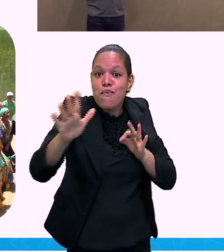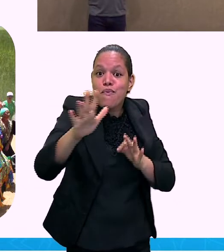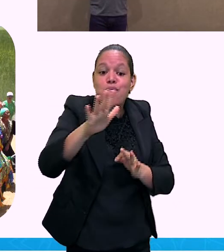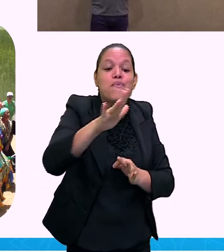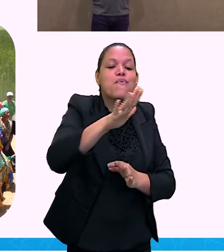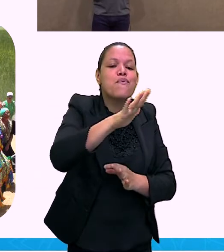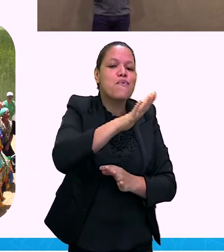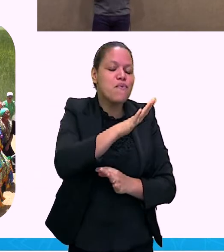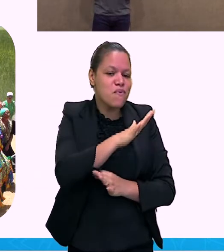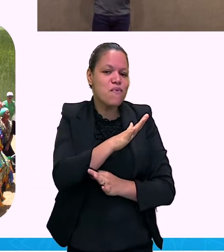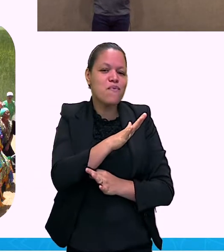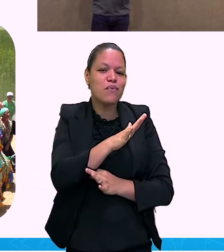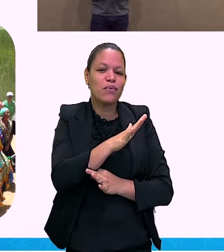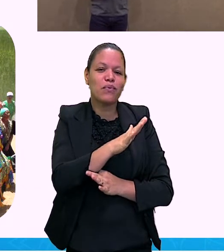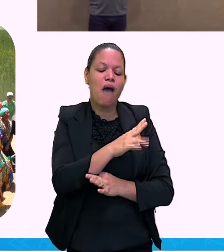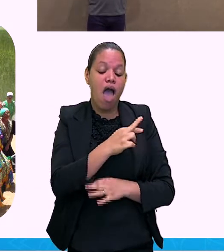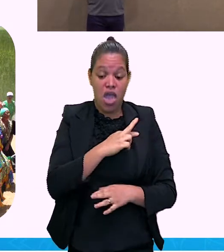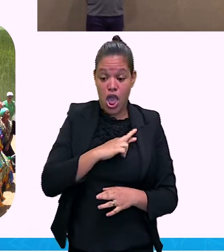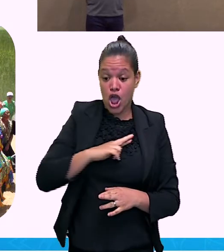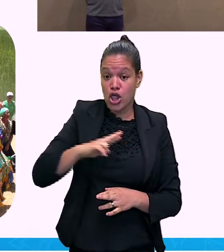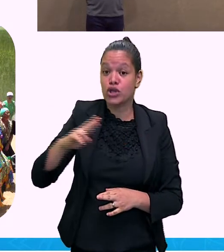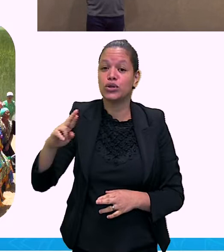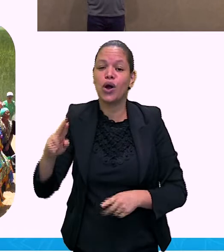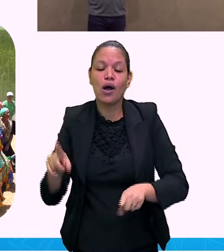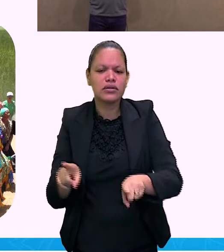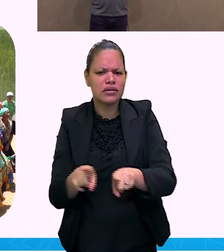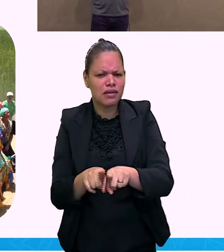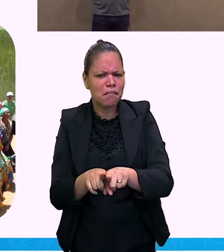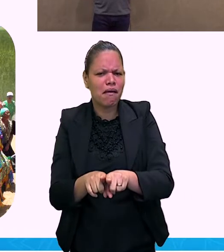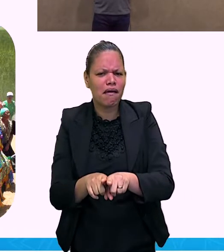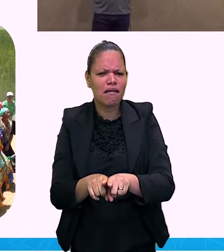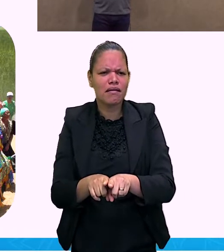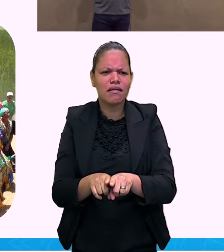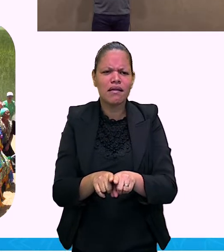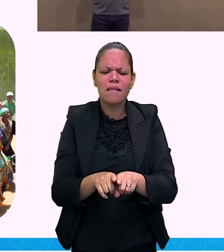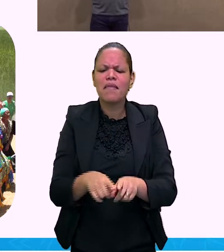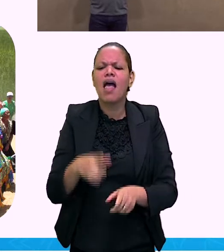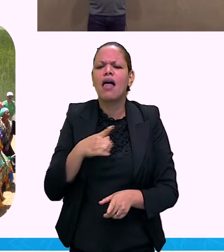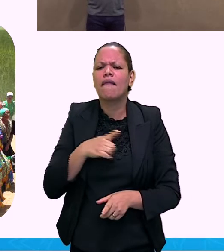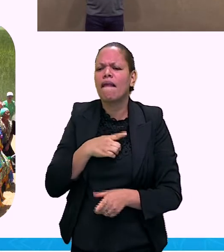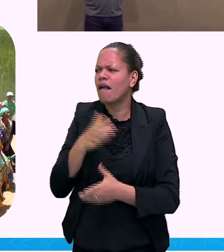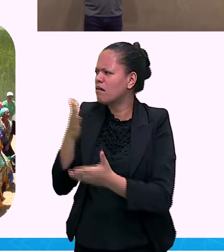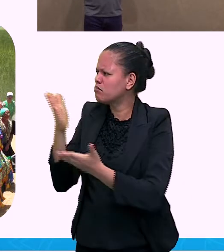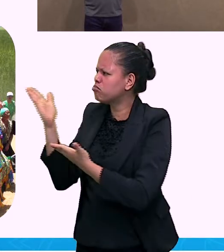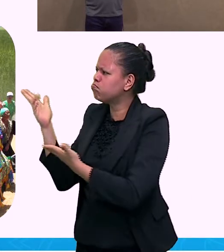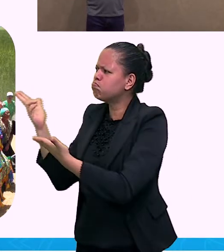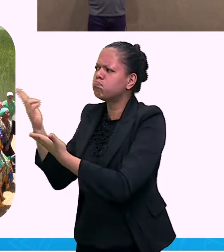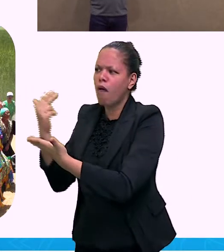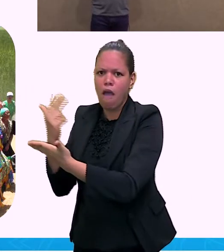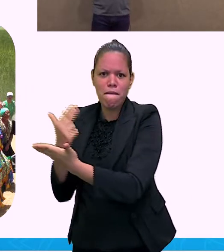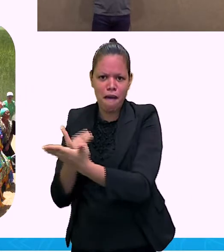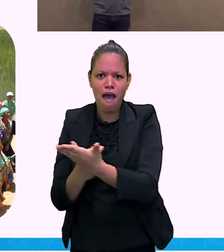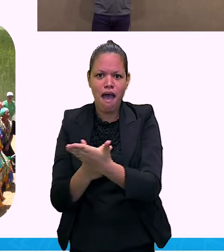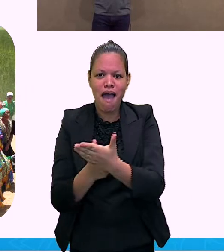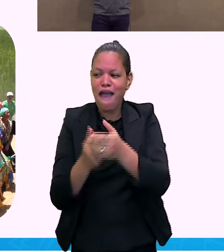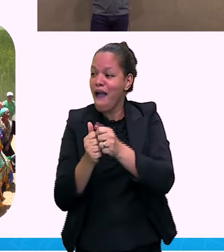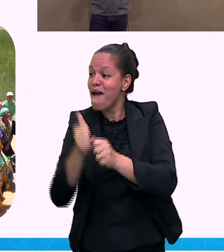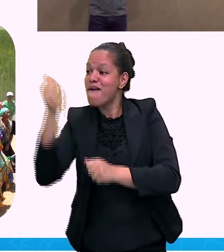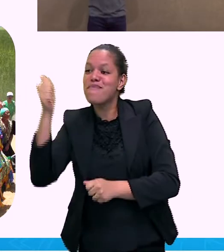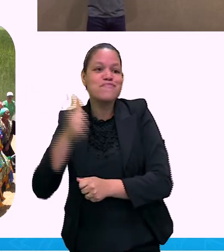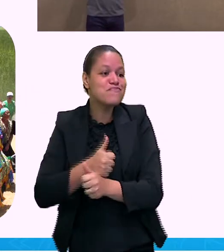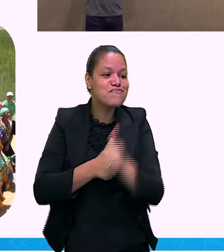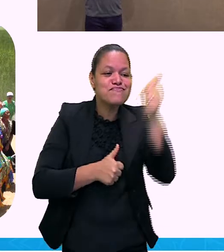né? Você já deve ter visto na televisão quando passa aí no carnaval, essas sombrinhas mais típicas da dança do frevo, a